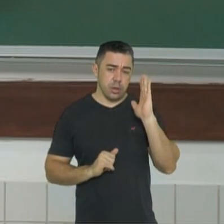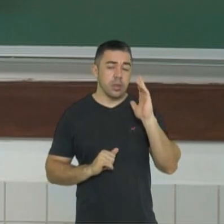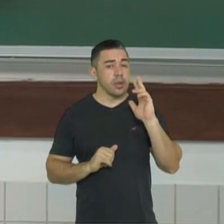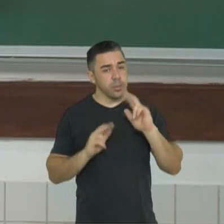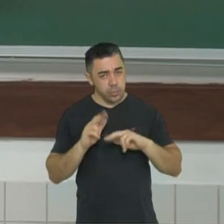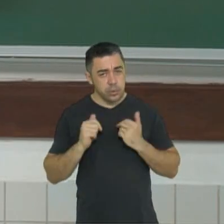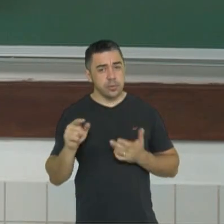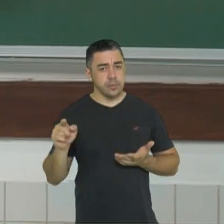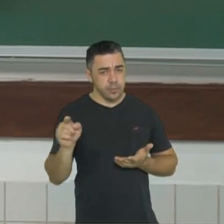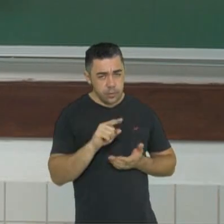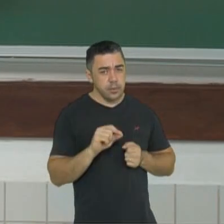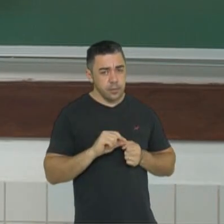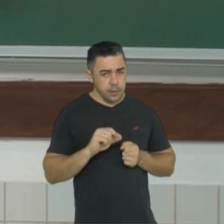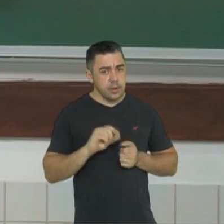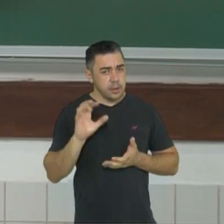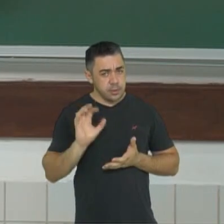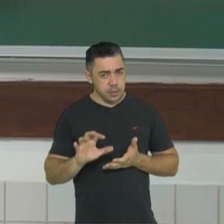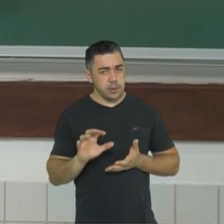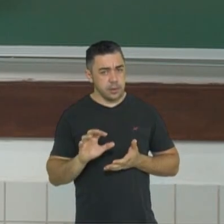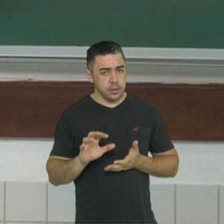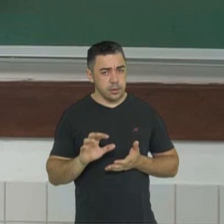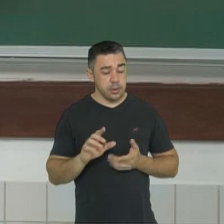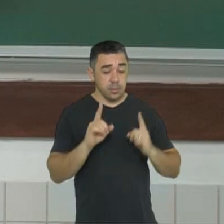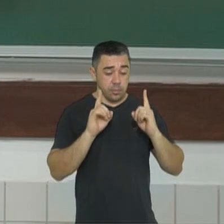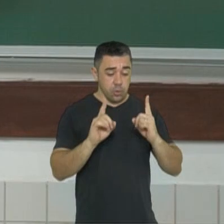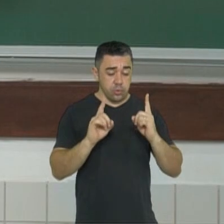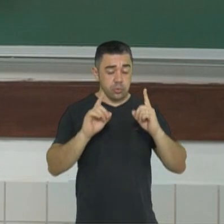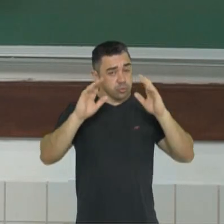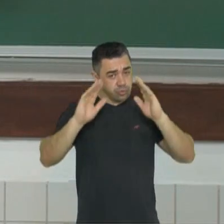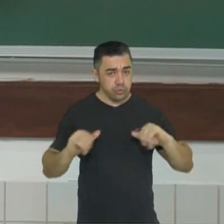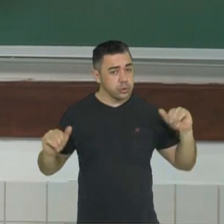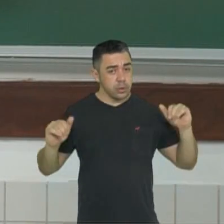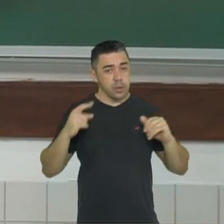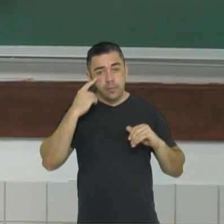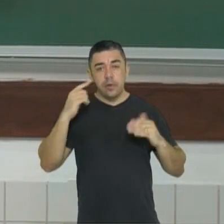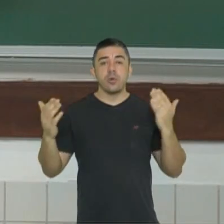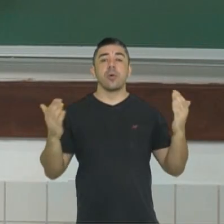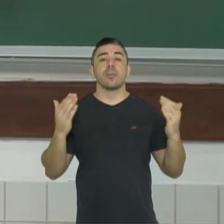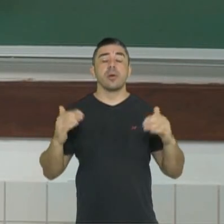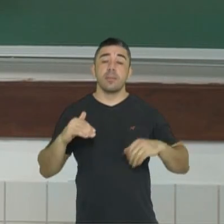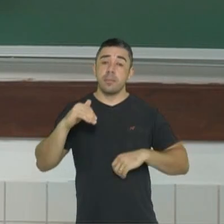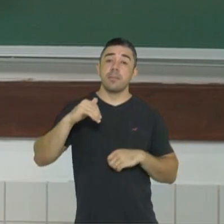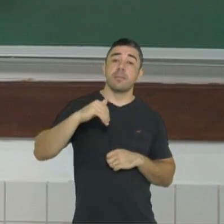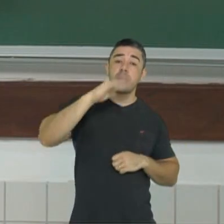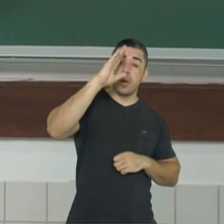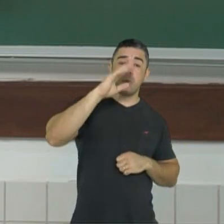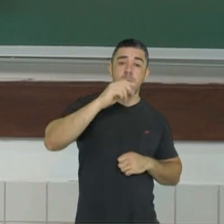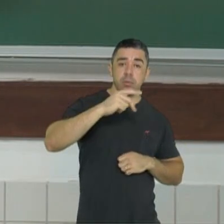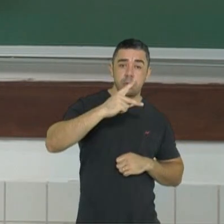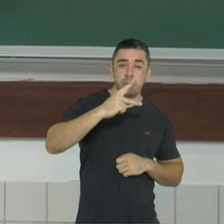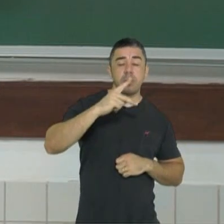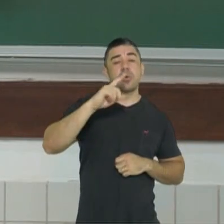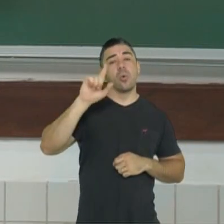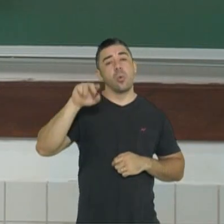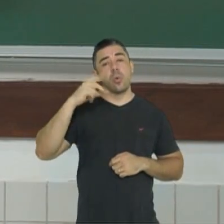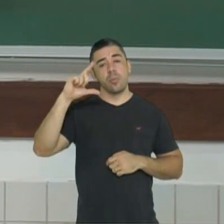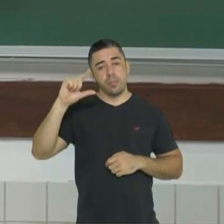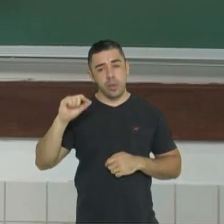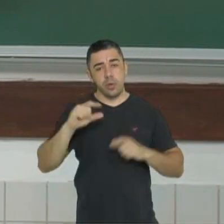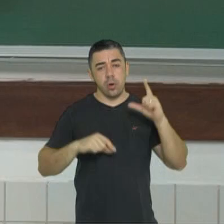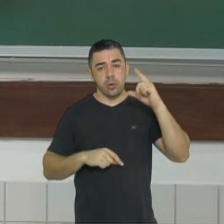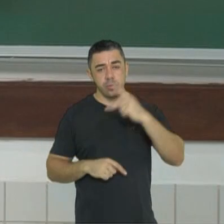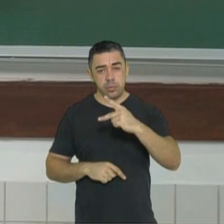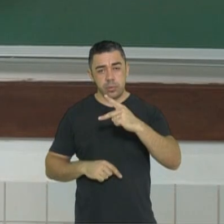Então é isso que você tem que fazer isso até que tirar o modo e comparar você é maior você é menor tudo bem